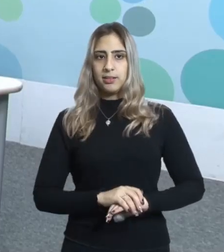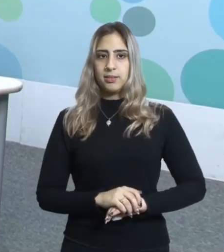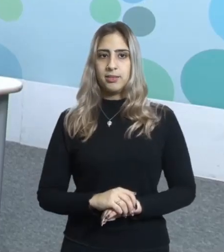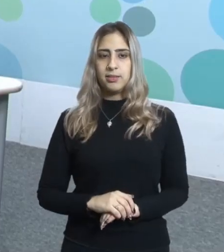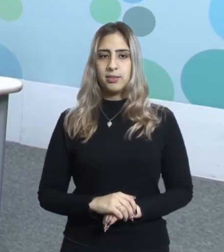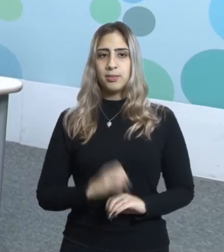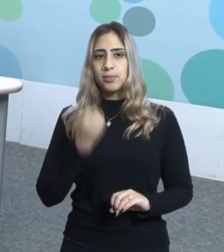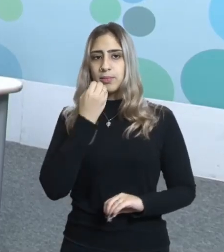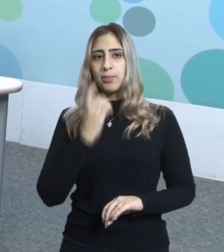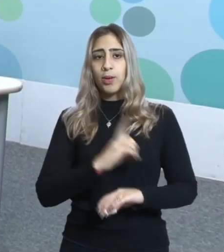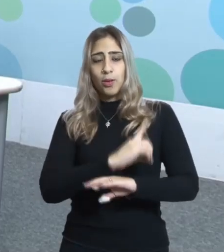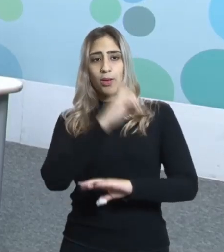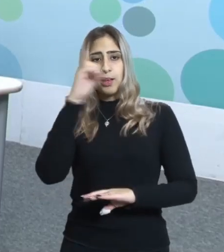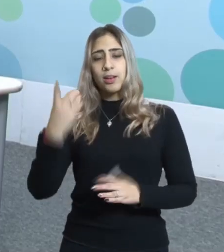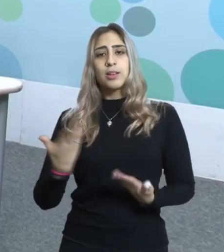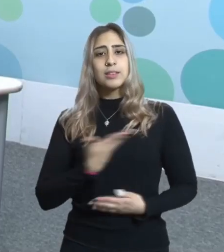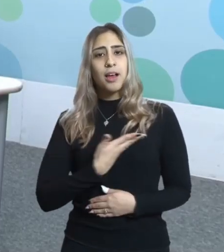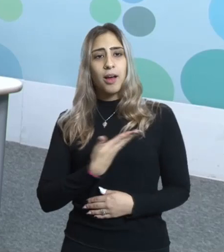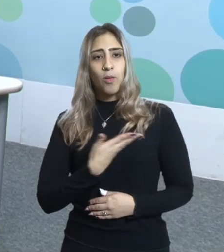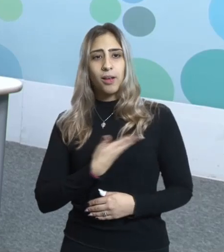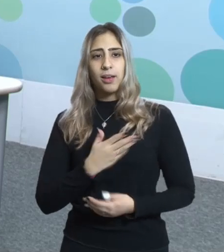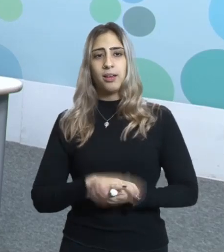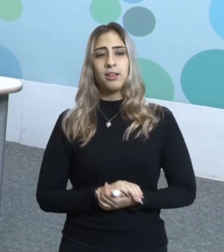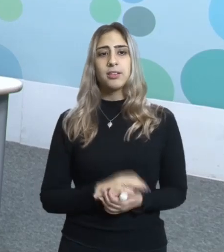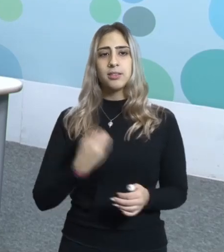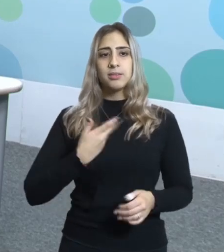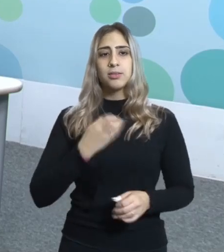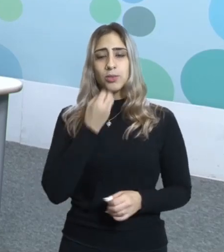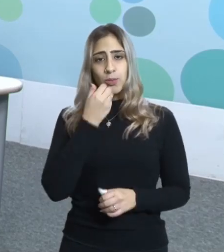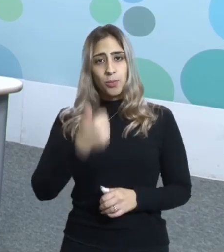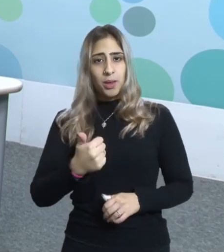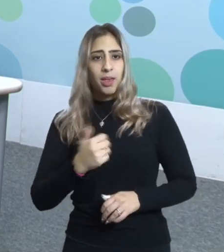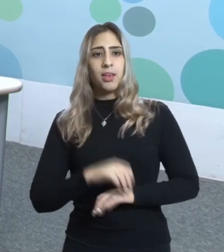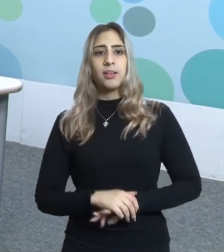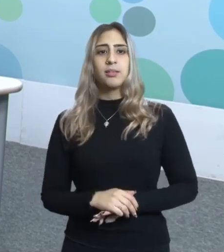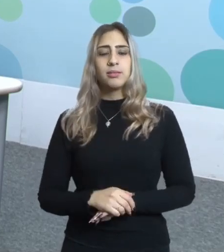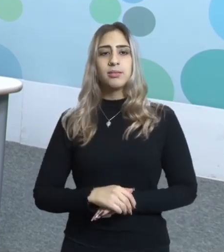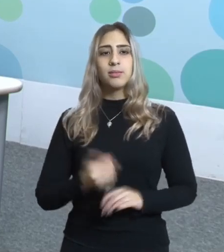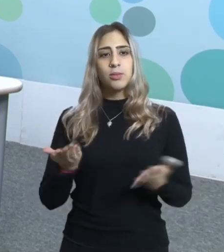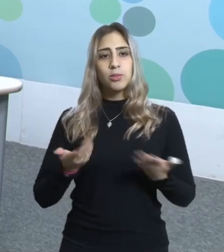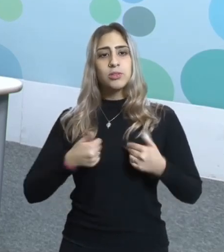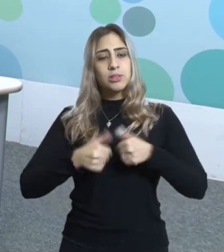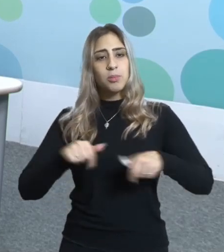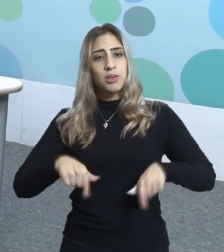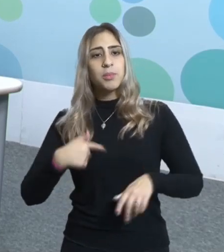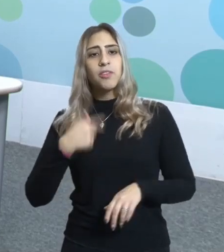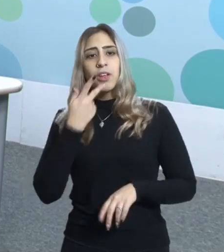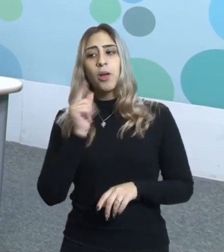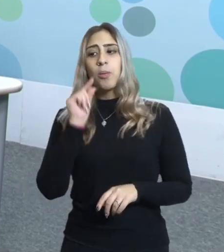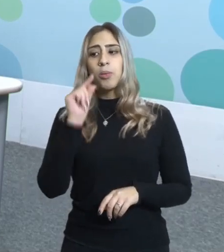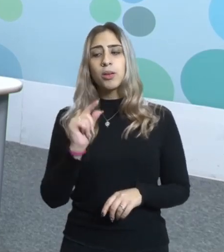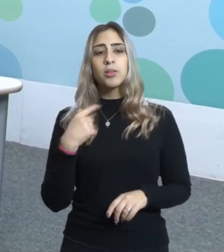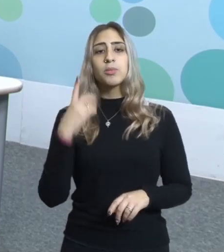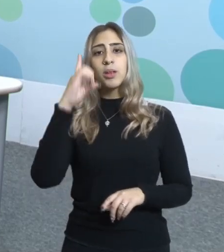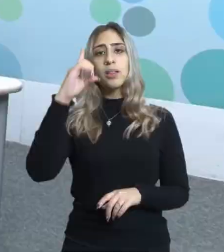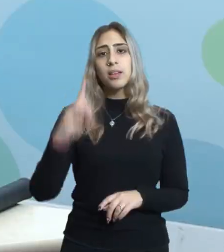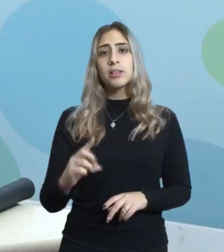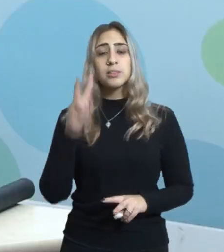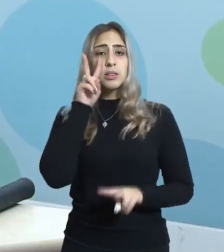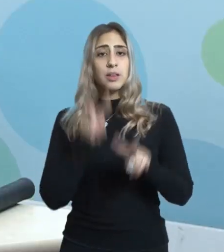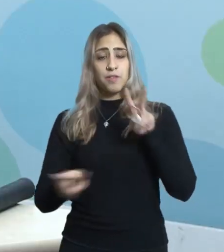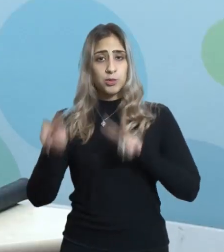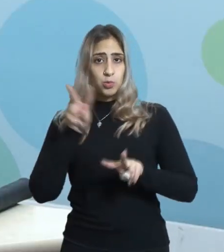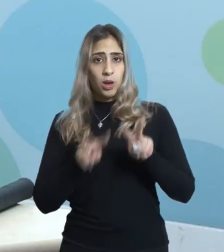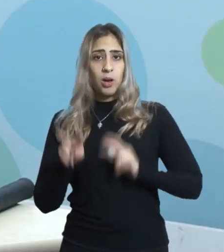dia, Ademir. Bom dia, colegas. Tudo bem? Hoje estamos aqui para falar um pouquinho sobre a deficiência